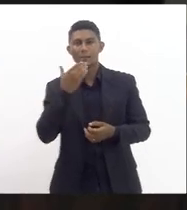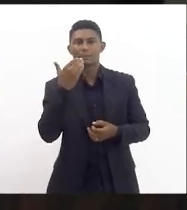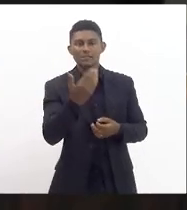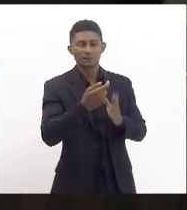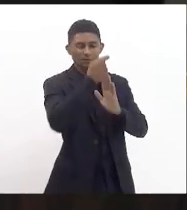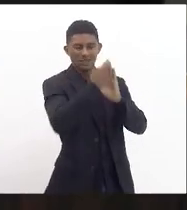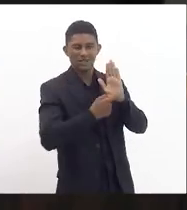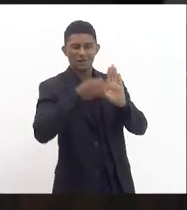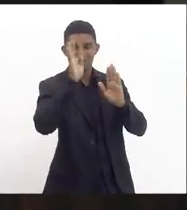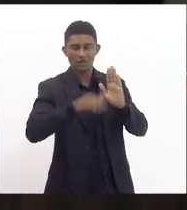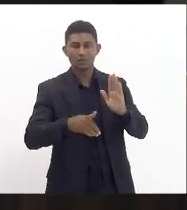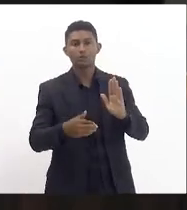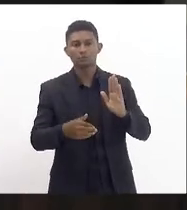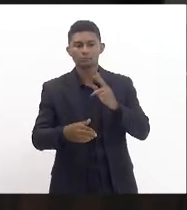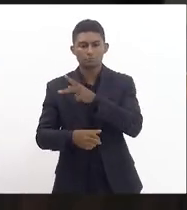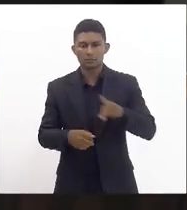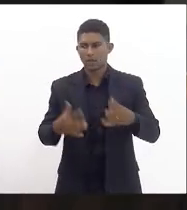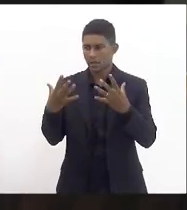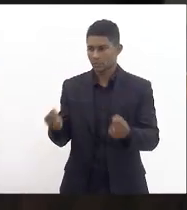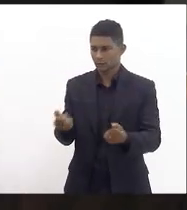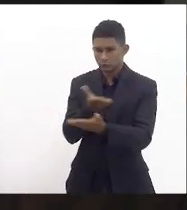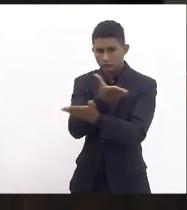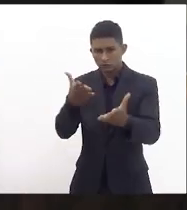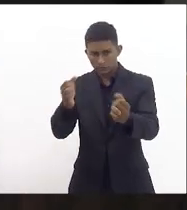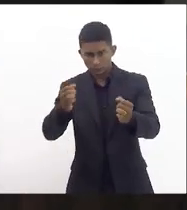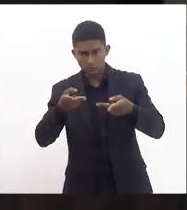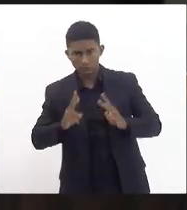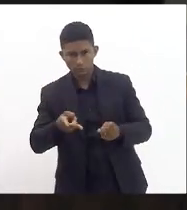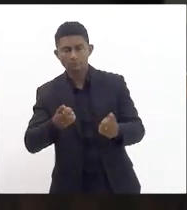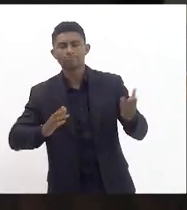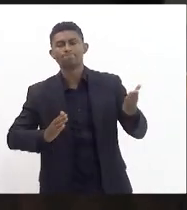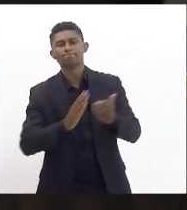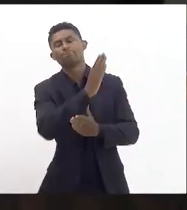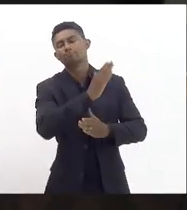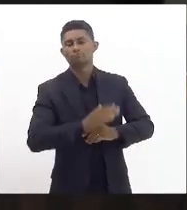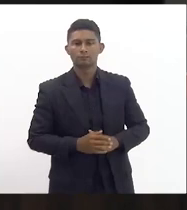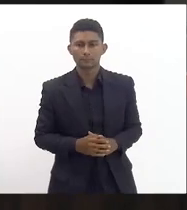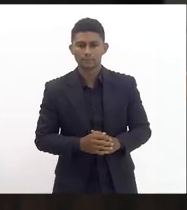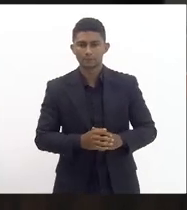redação, que a presidência defere. Se os que aprovam, ali como estão, aprovado.